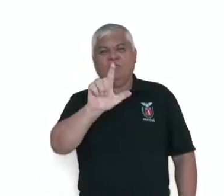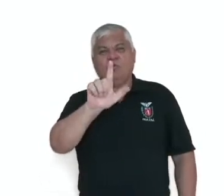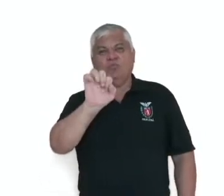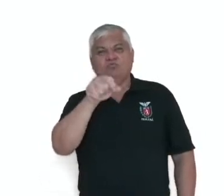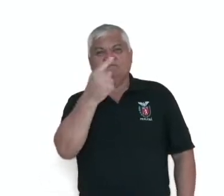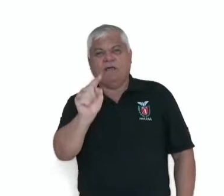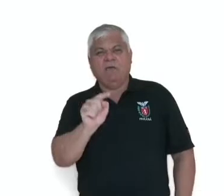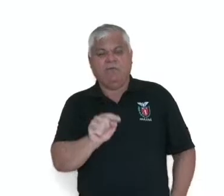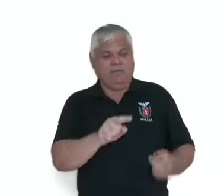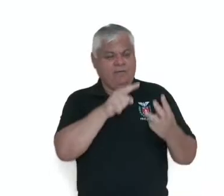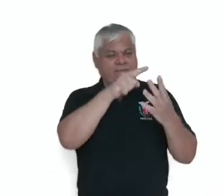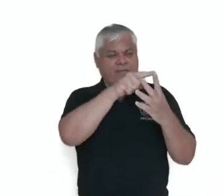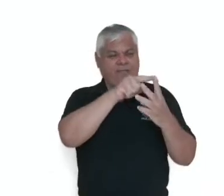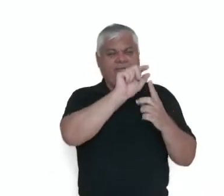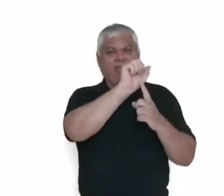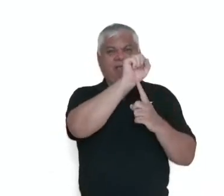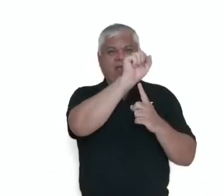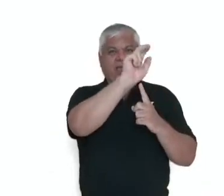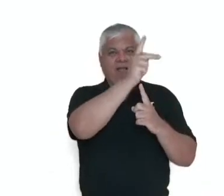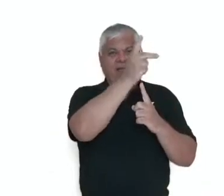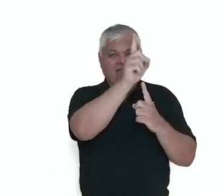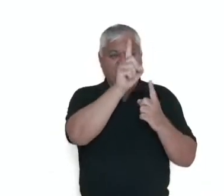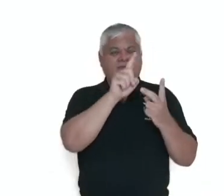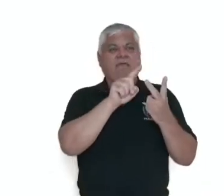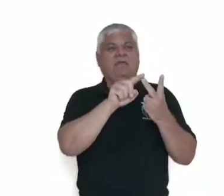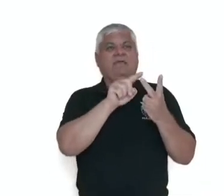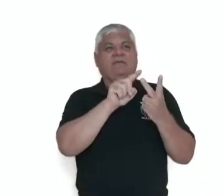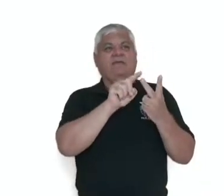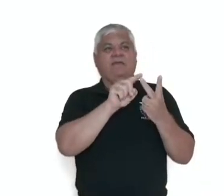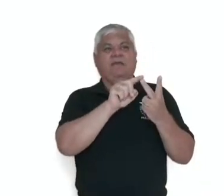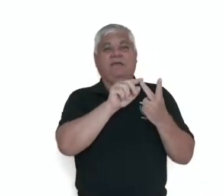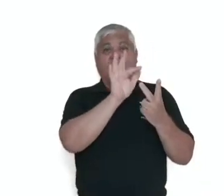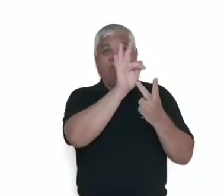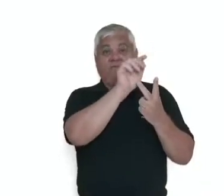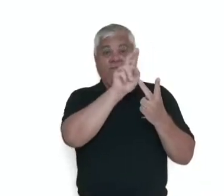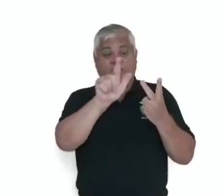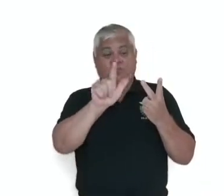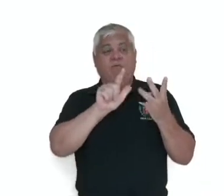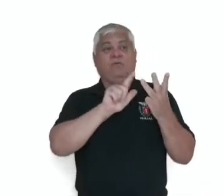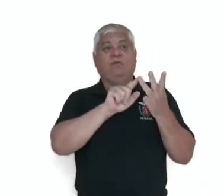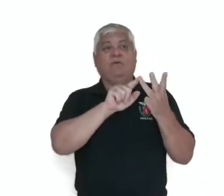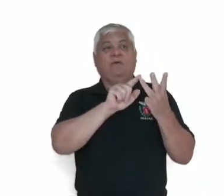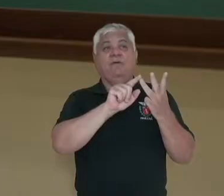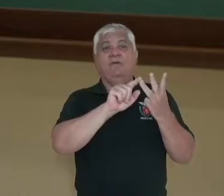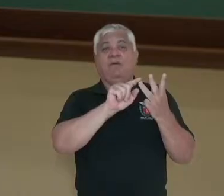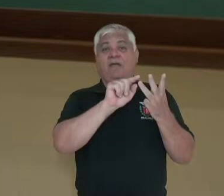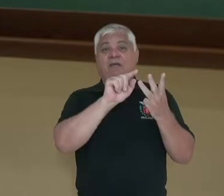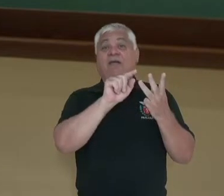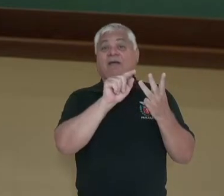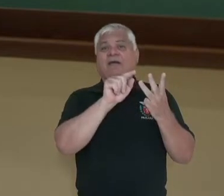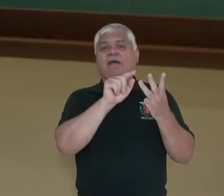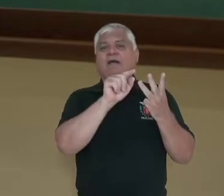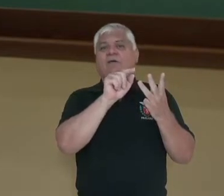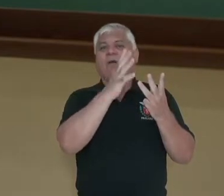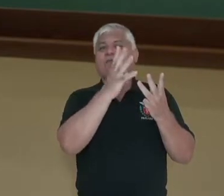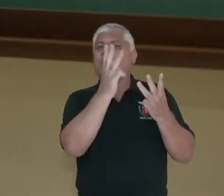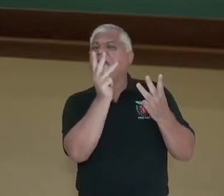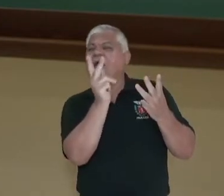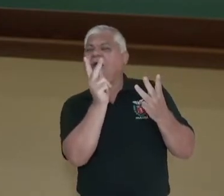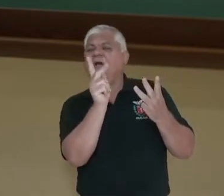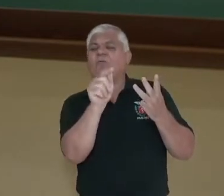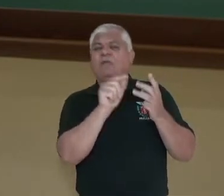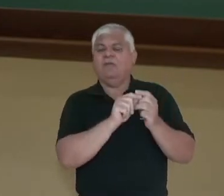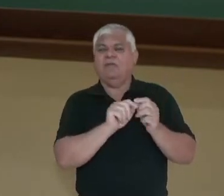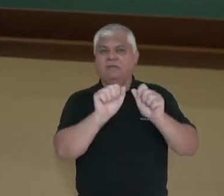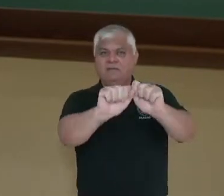resoluções? Existe uma relação entre a resolução de imagem e o tamanho da tela? E qual a relação de tudo